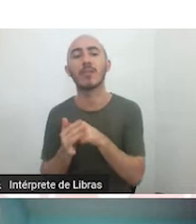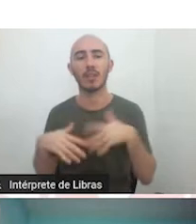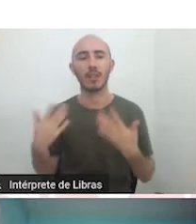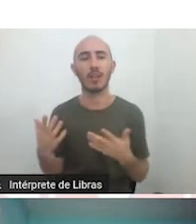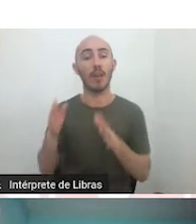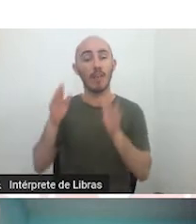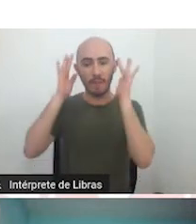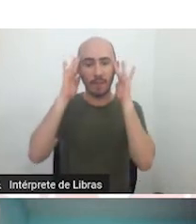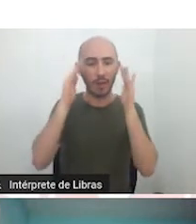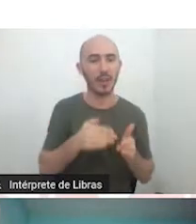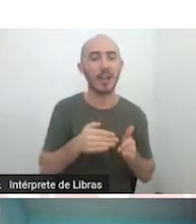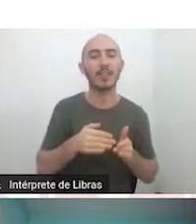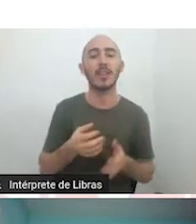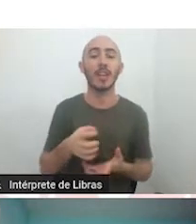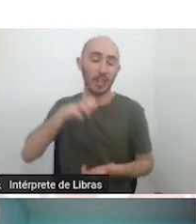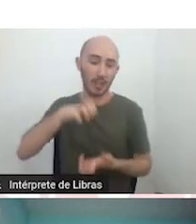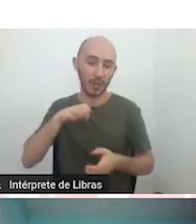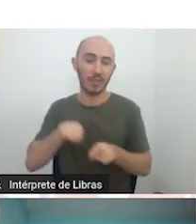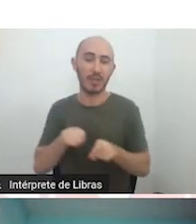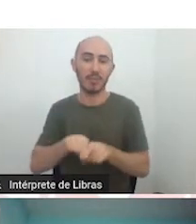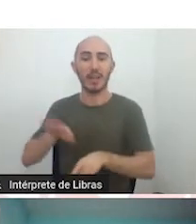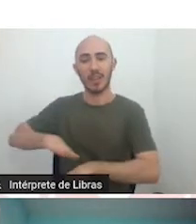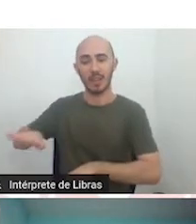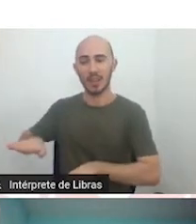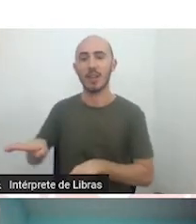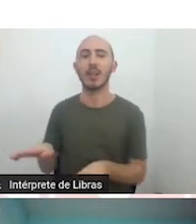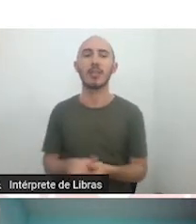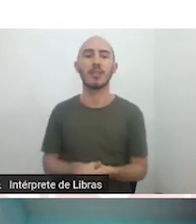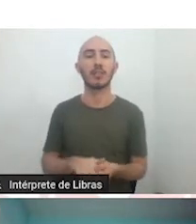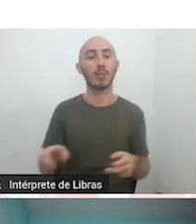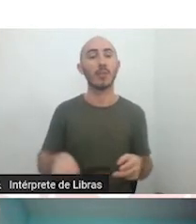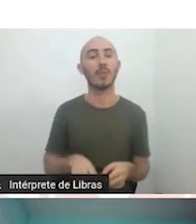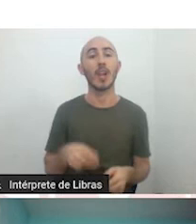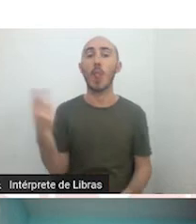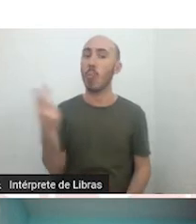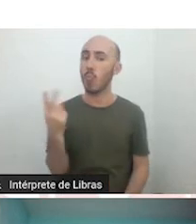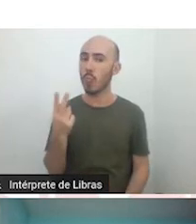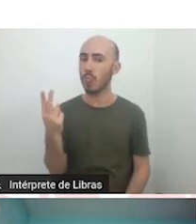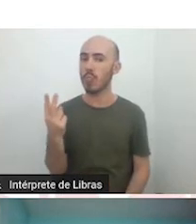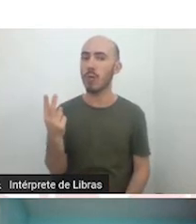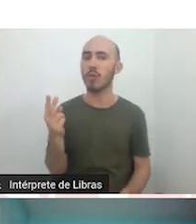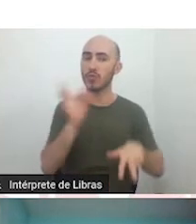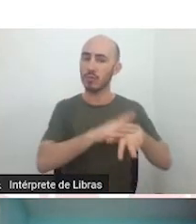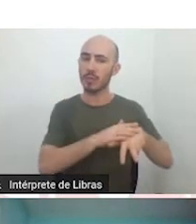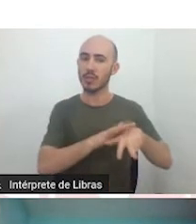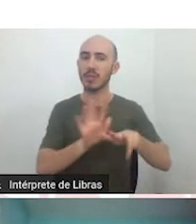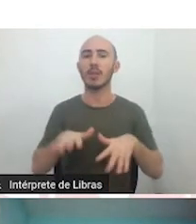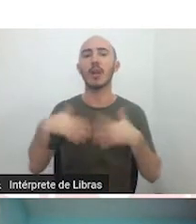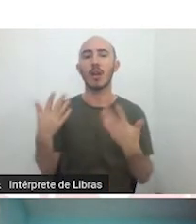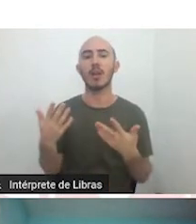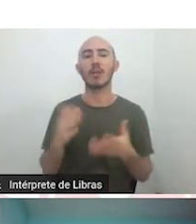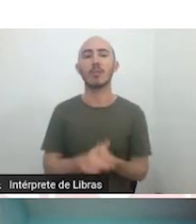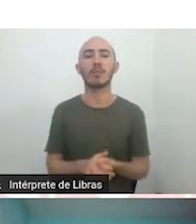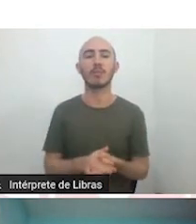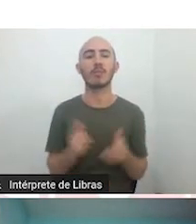E temos o paciente na definição 2 de suspeito de COVID, que é o paciente que chega com síndrome respiratória aguda grave, que é